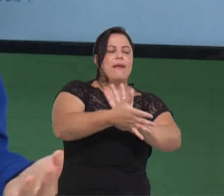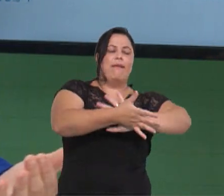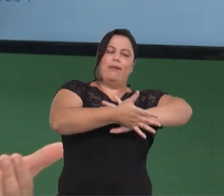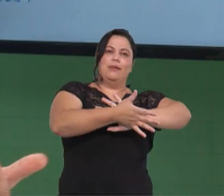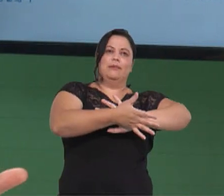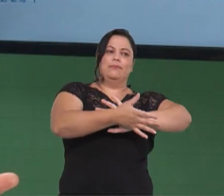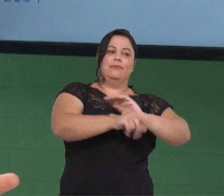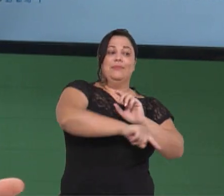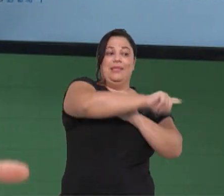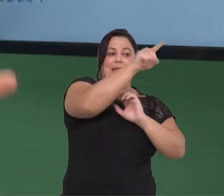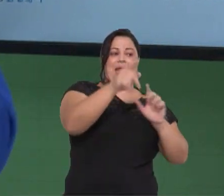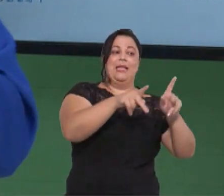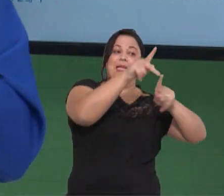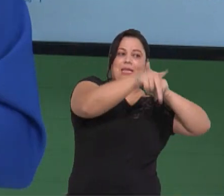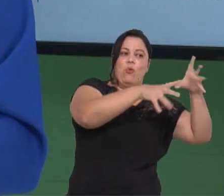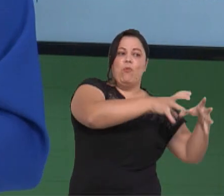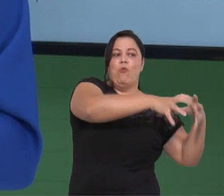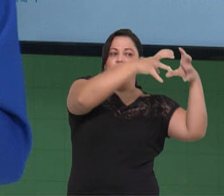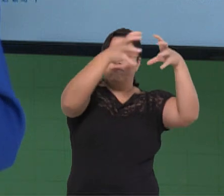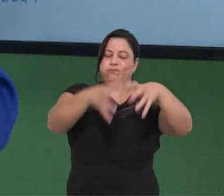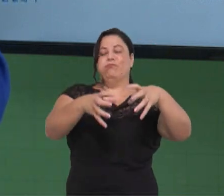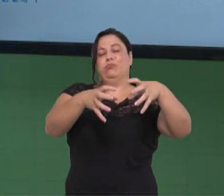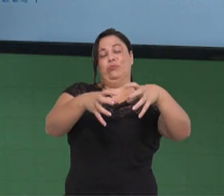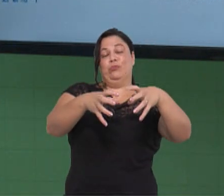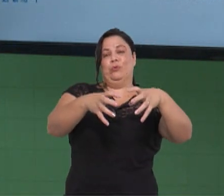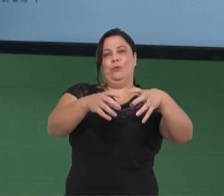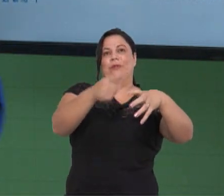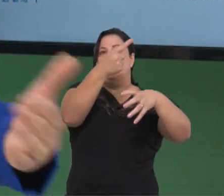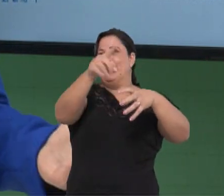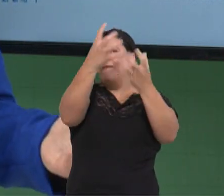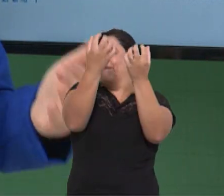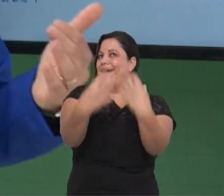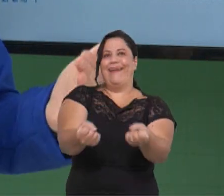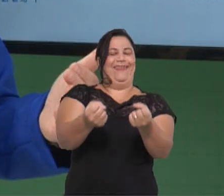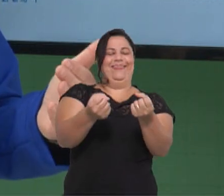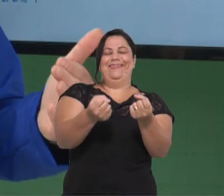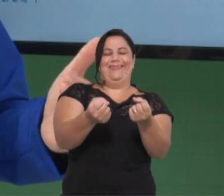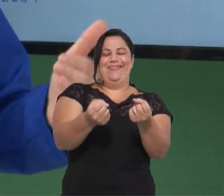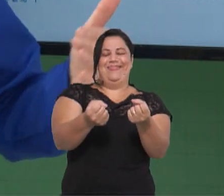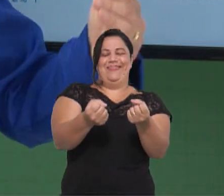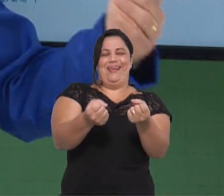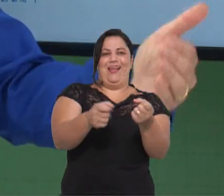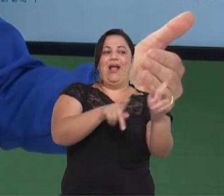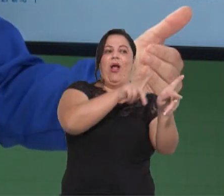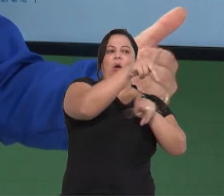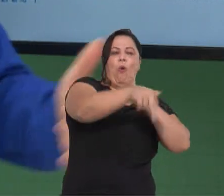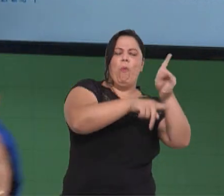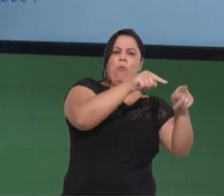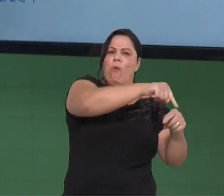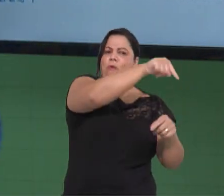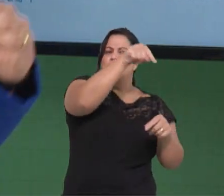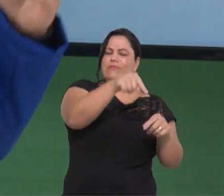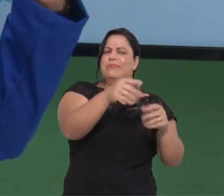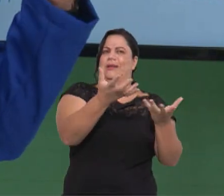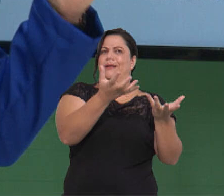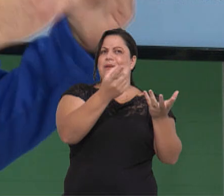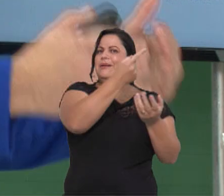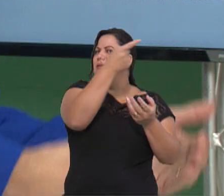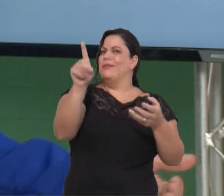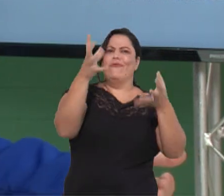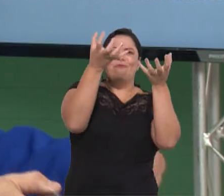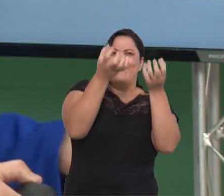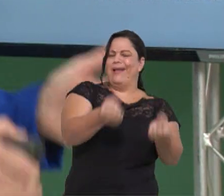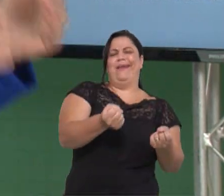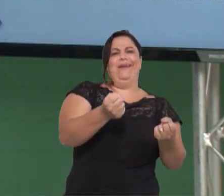Assembleia Nacional Constituinte só sai de lá morta. E também é óbvio que o povo vai tomar partido. É óbvio que o povo não vai